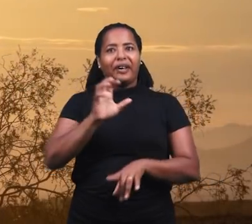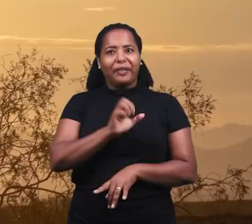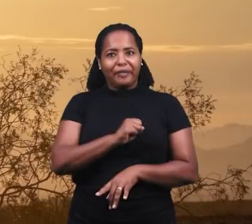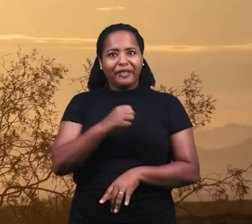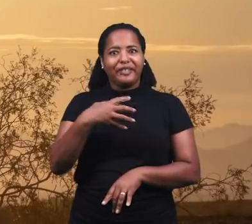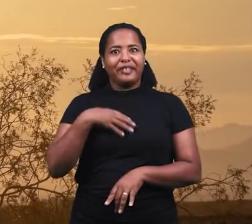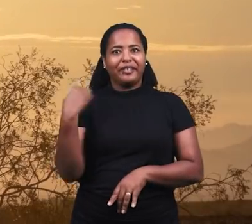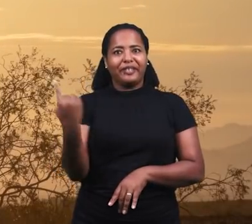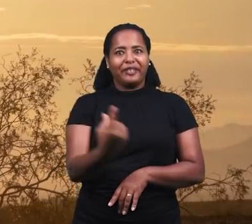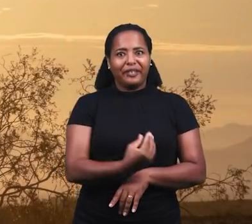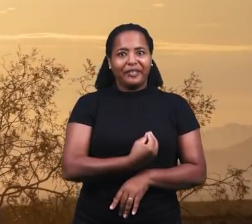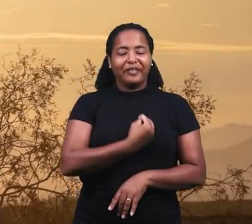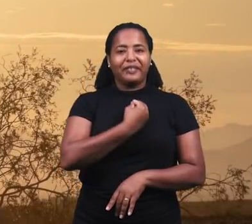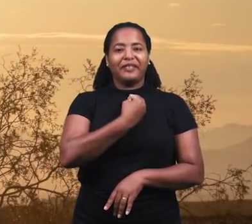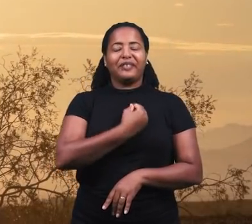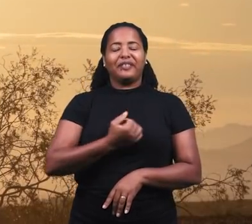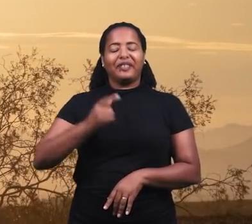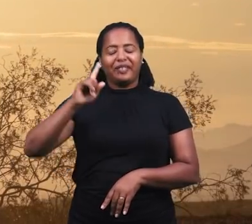amor.